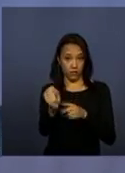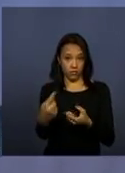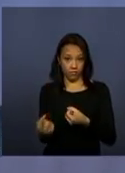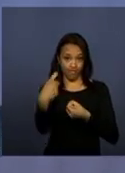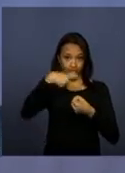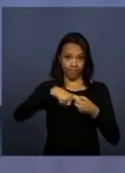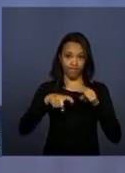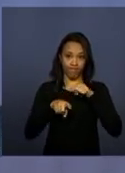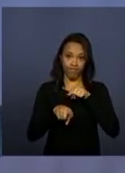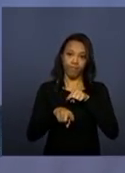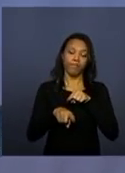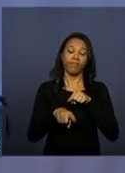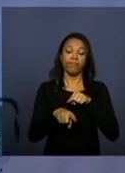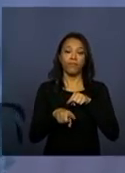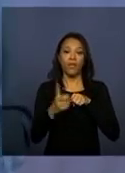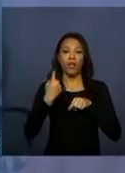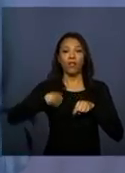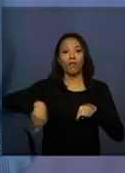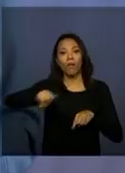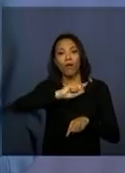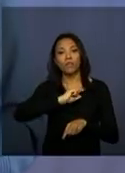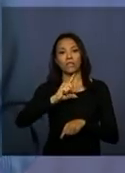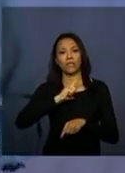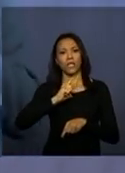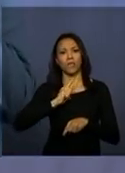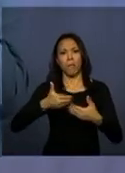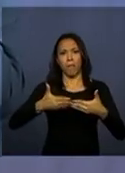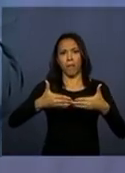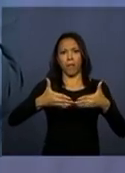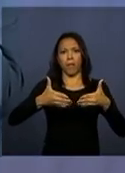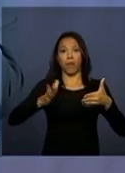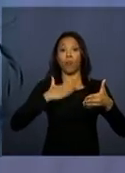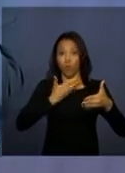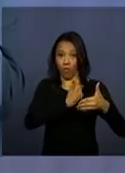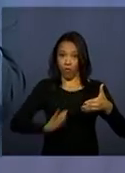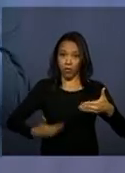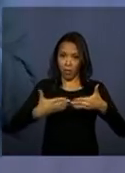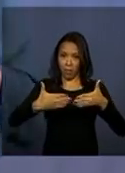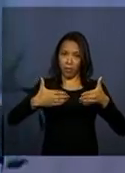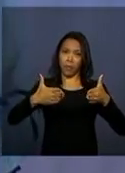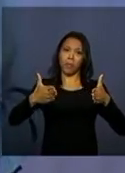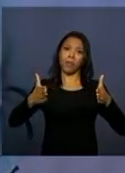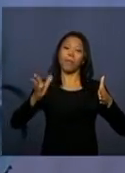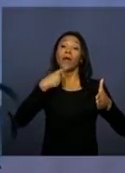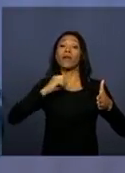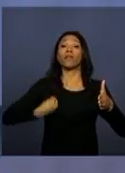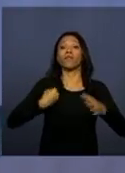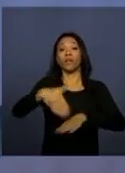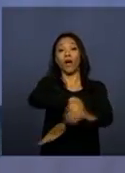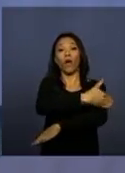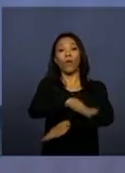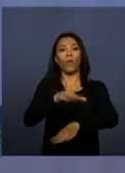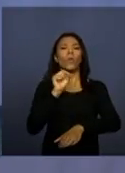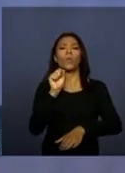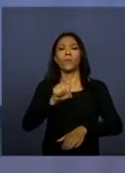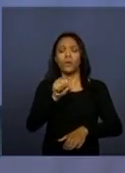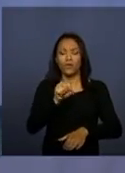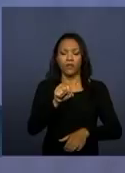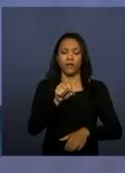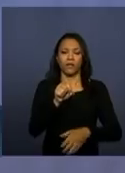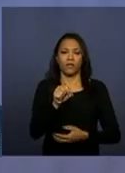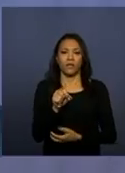Fome, nós temos ampliado no meu governo para a população de rua através